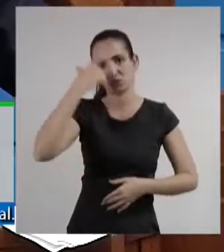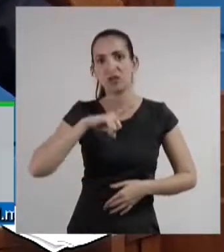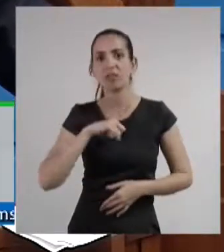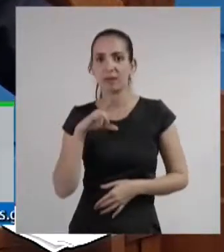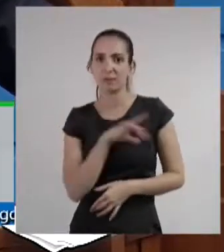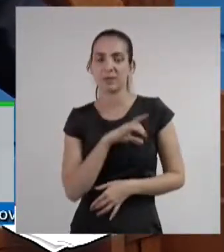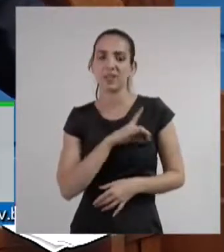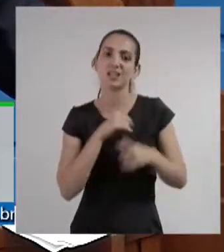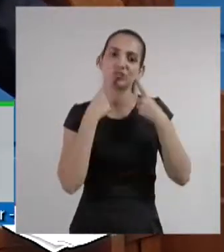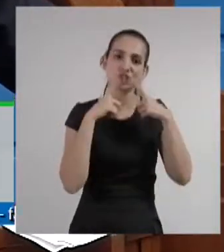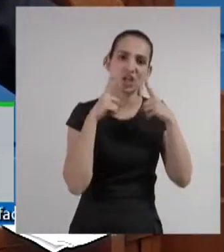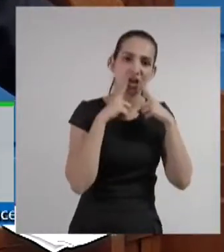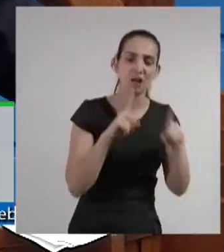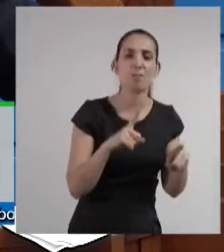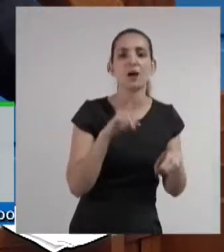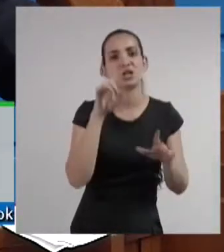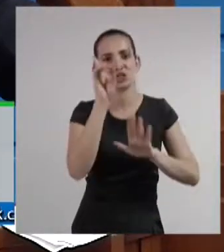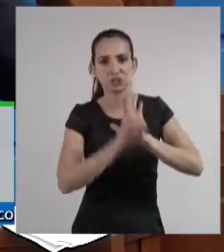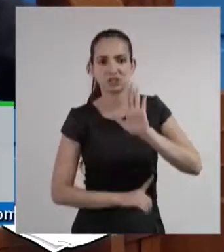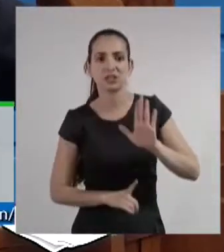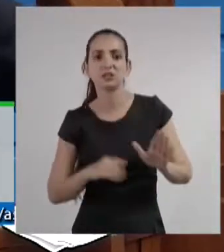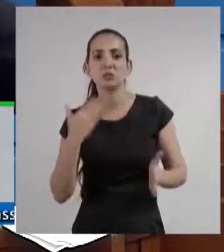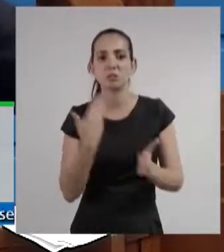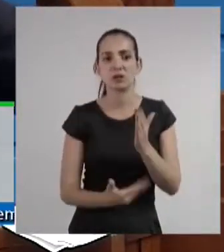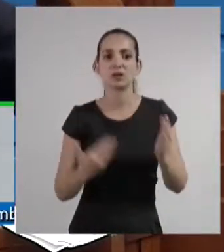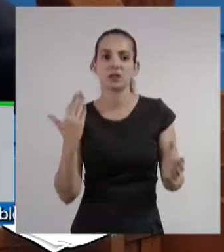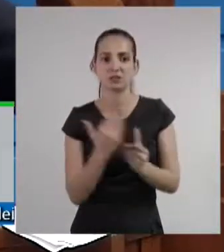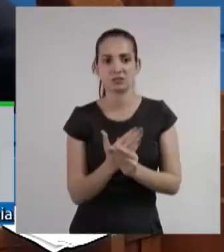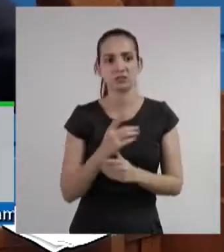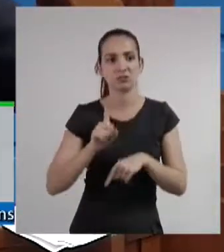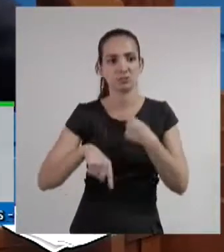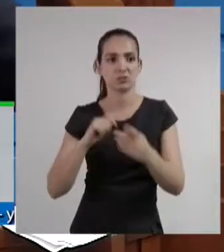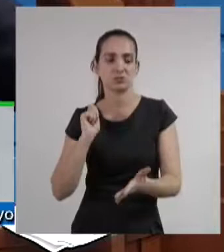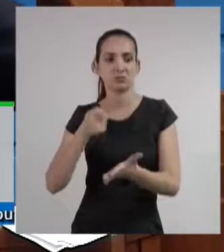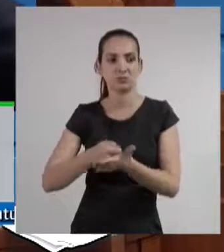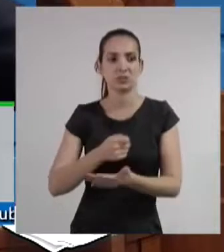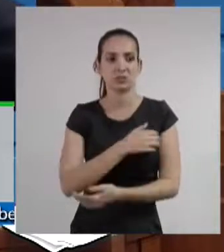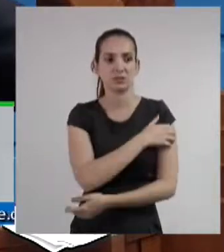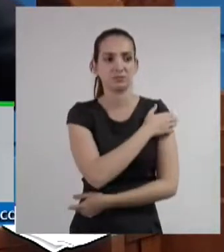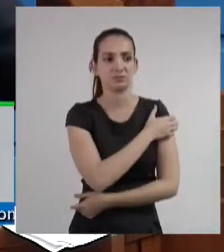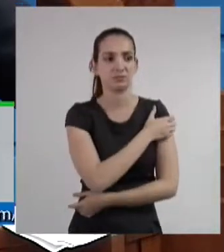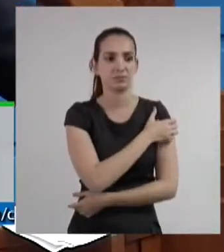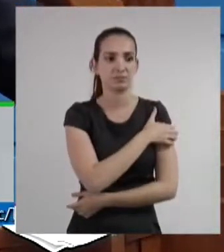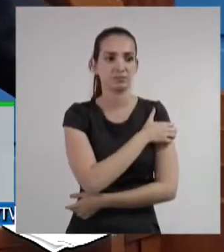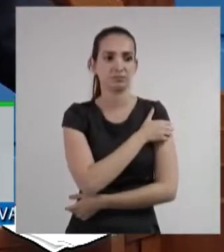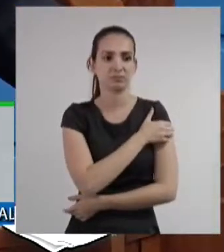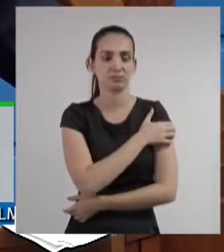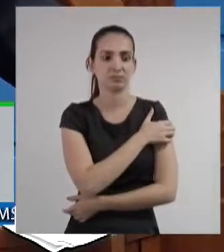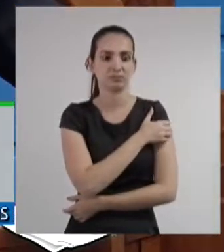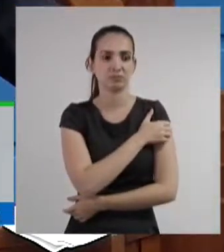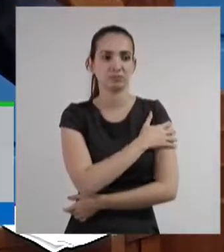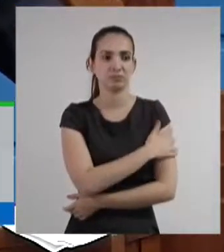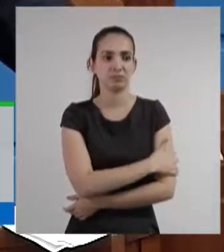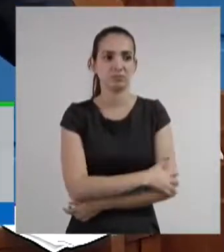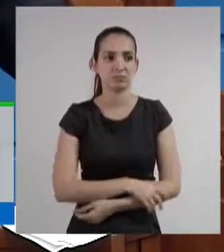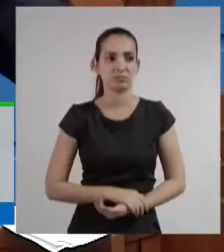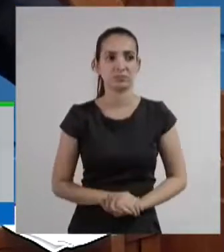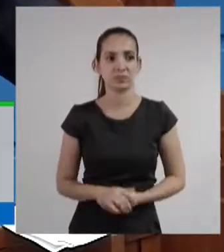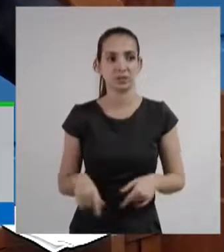de reclamar os seus direitos, perder a ação e ainda ter que pagar, né? Sem falar